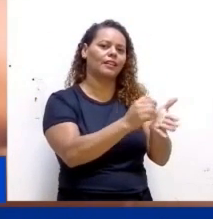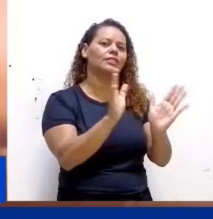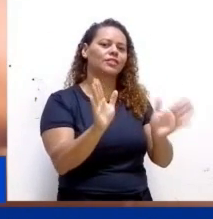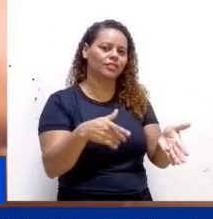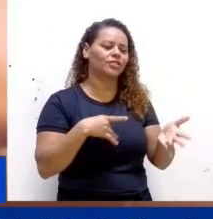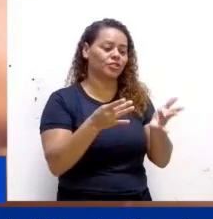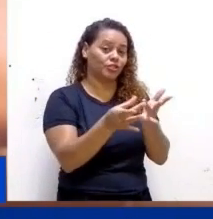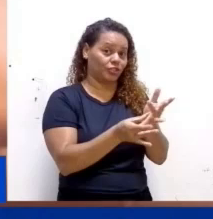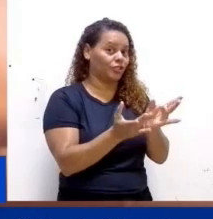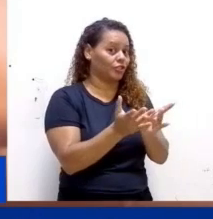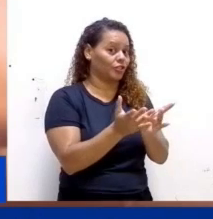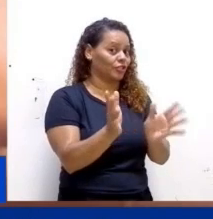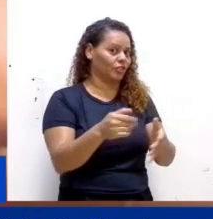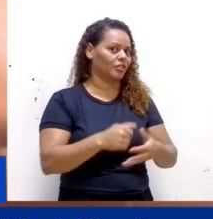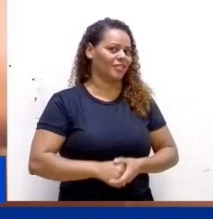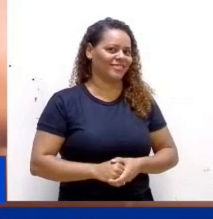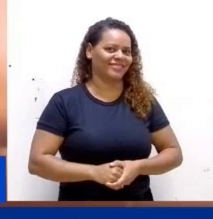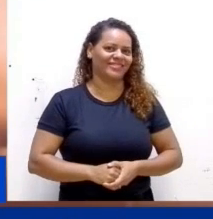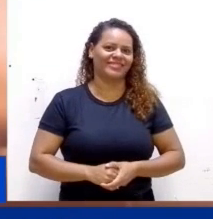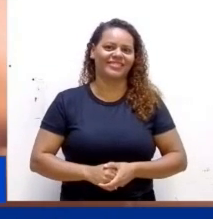e feliz.